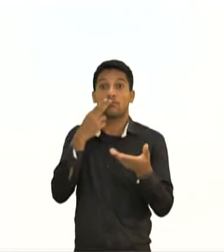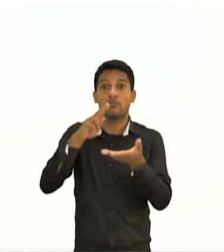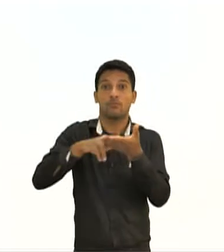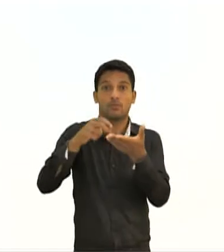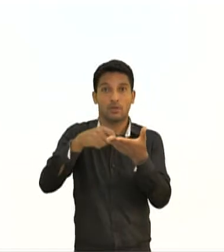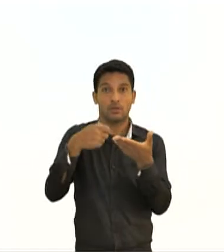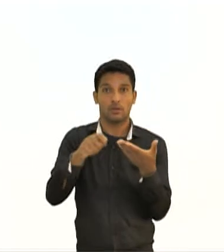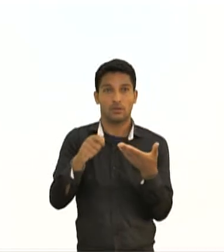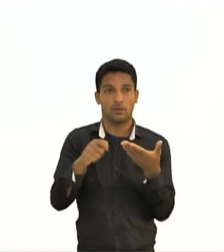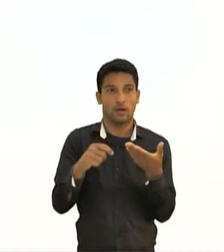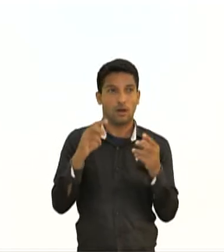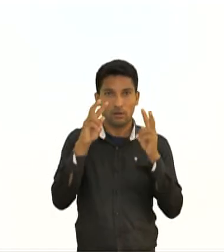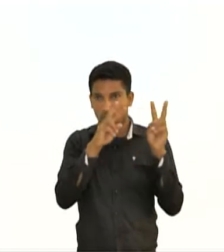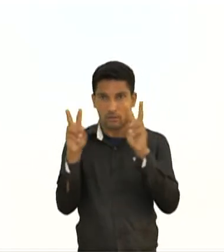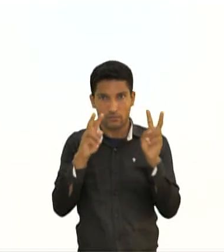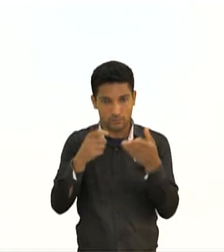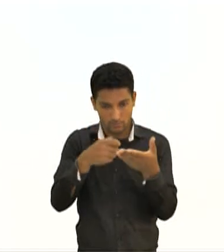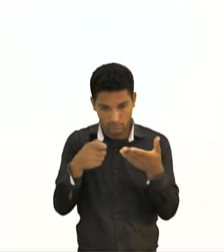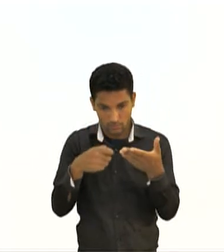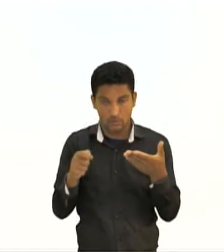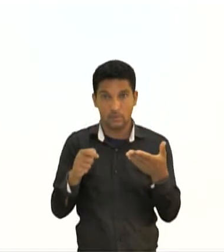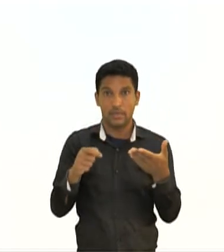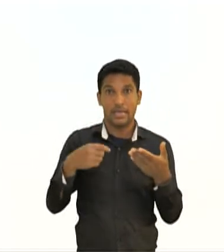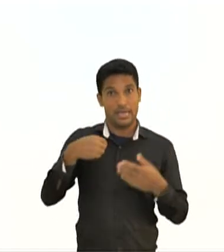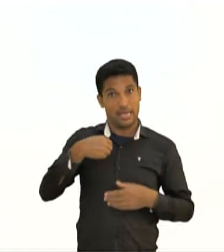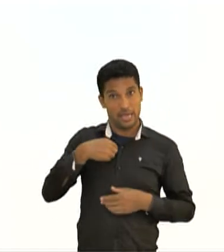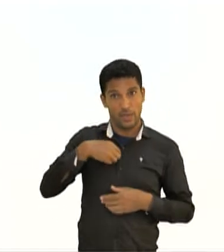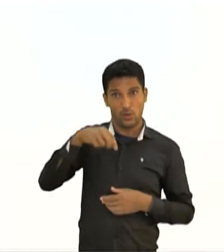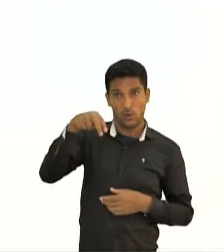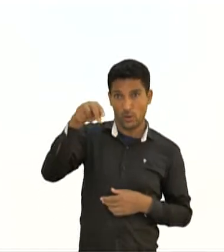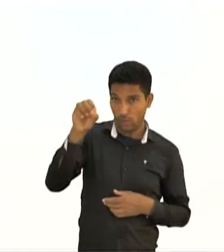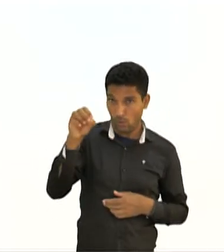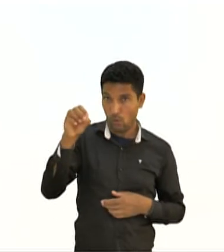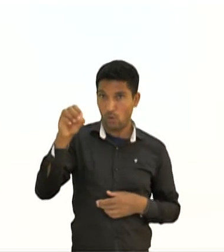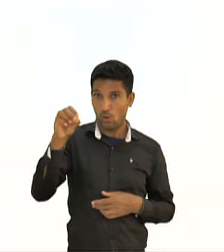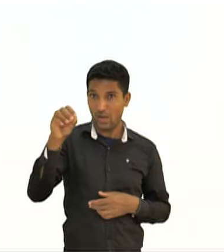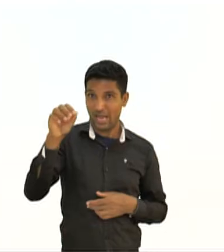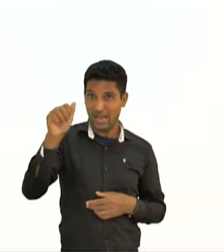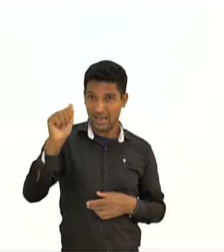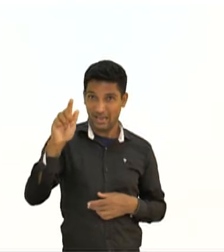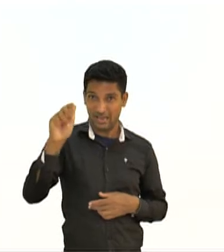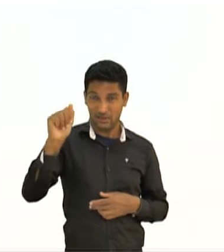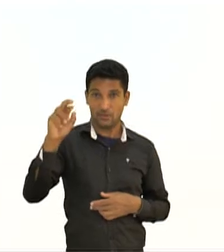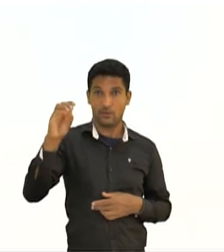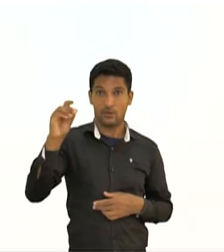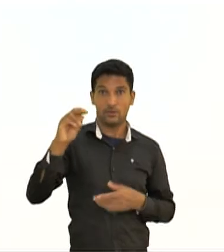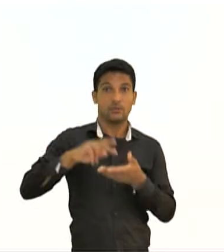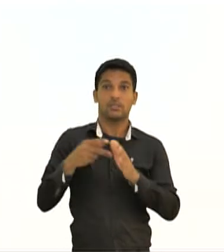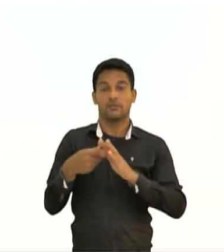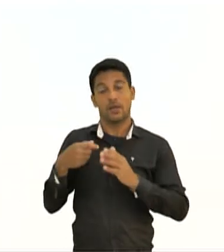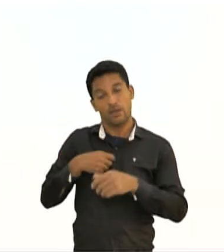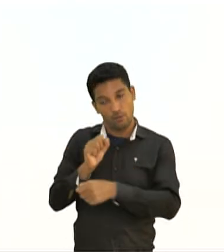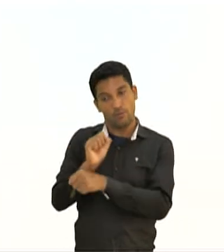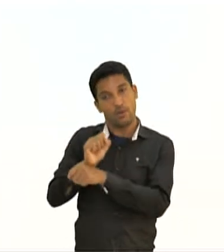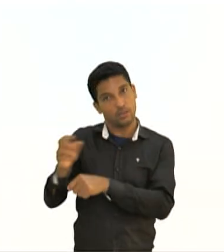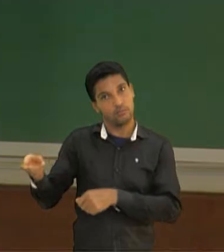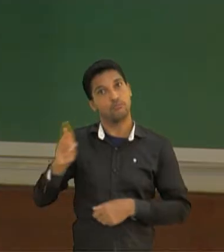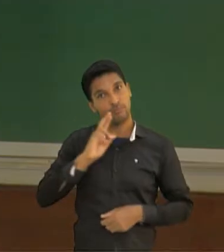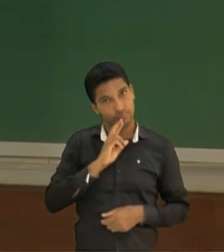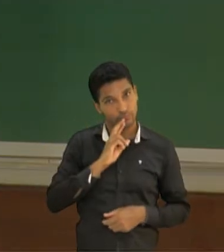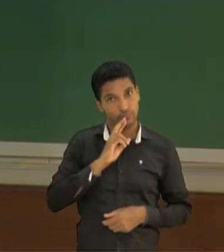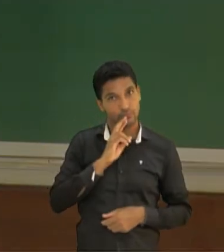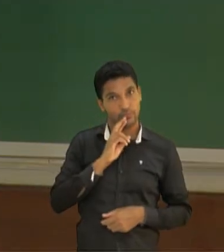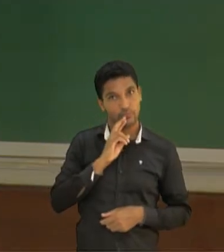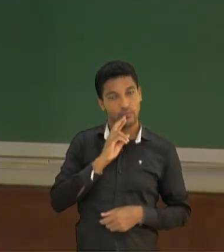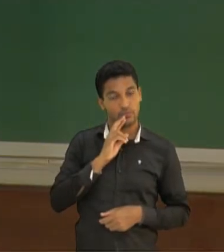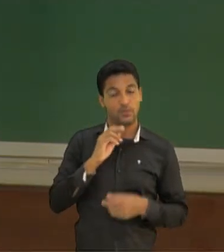vírgula, na sequência assinou, colocou ali um nome. Por que que aparece assinatura em nome? Porque às vezes as pessoas já elaboraram uma rubrica,